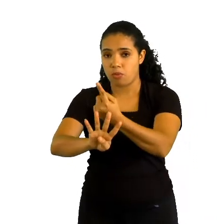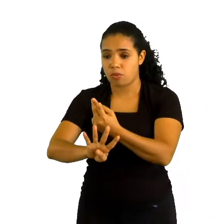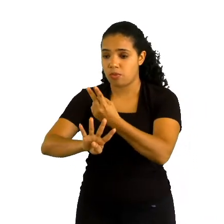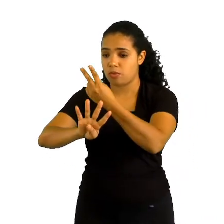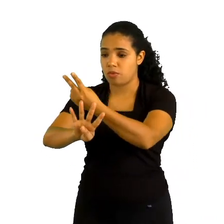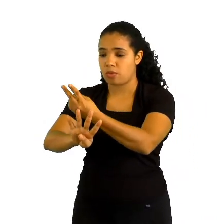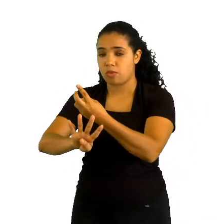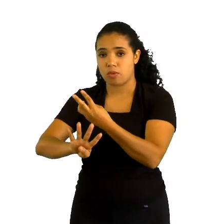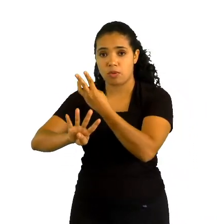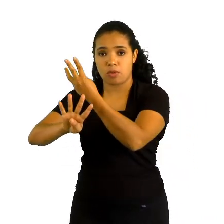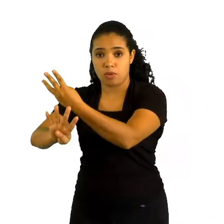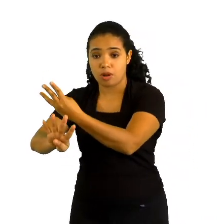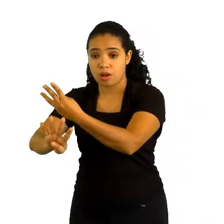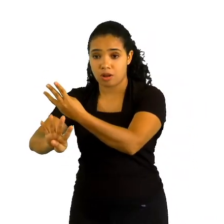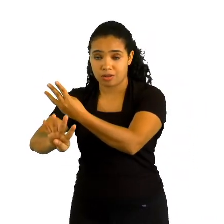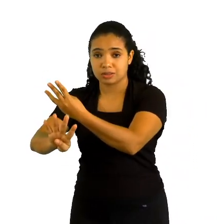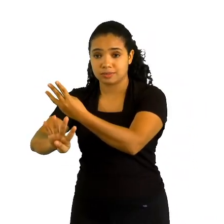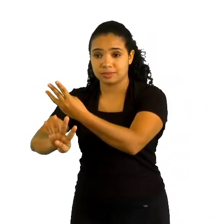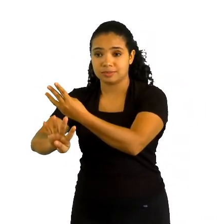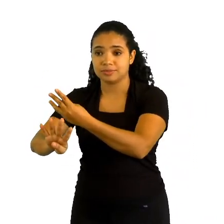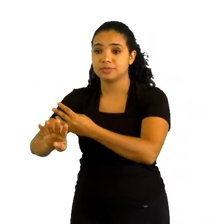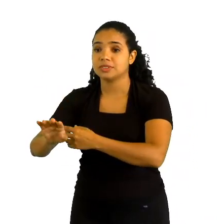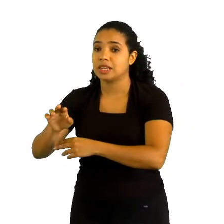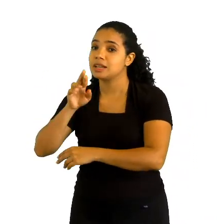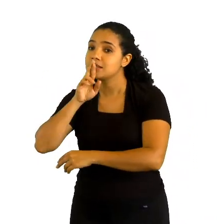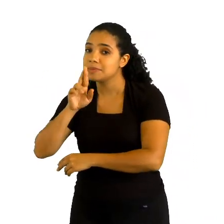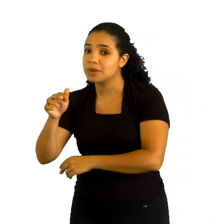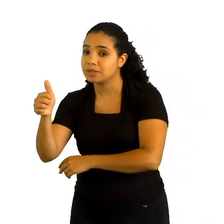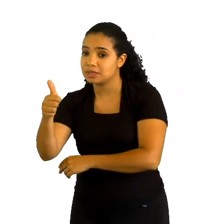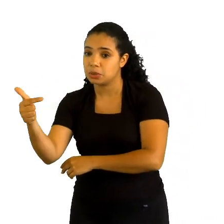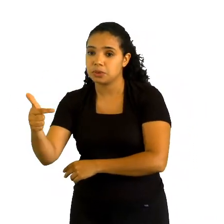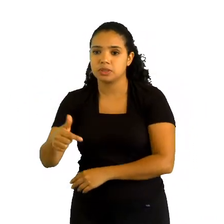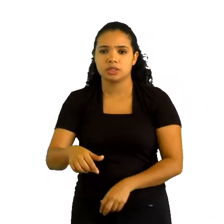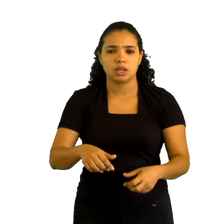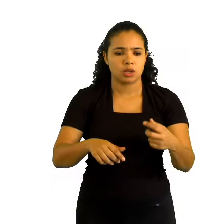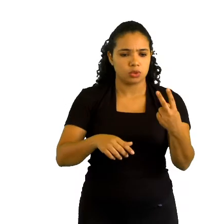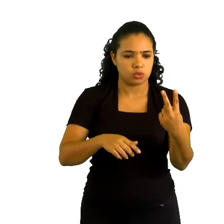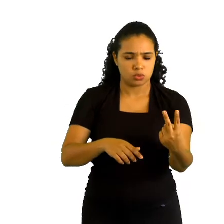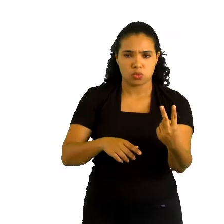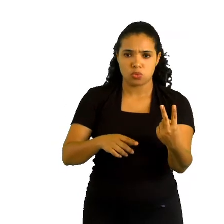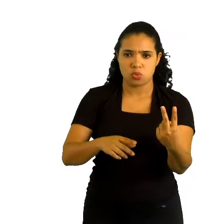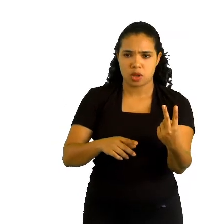Isso. E 2 vezes 5? Então, você vai pegar o 5 e você vai